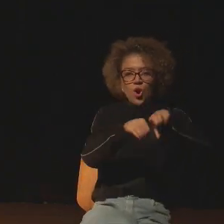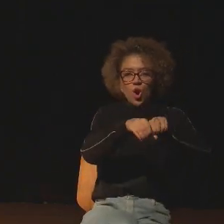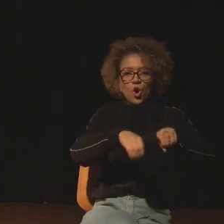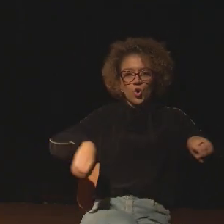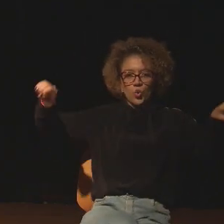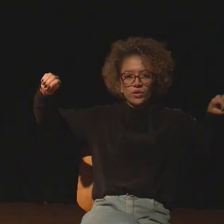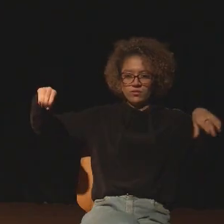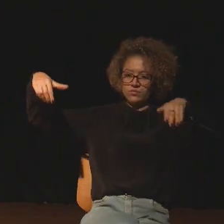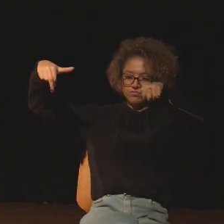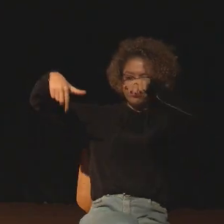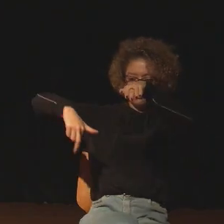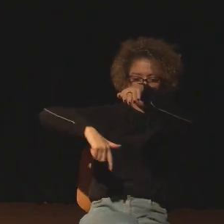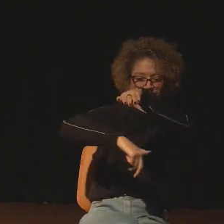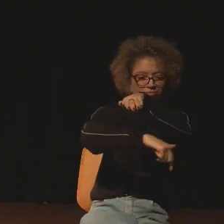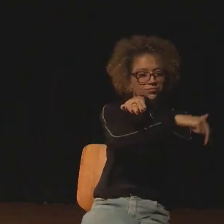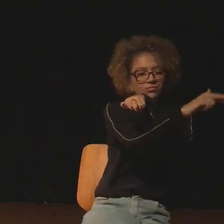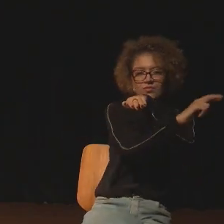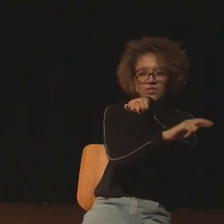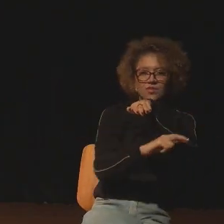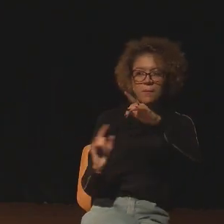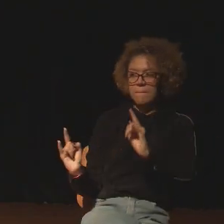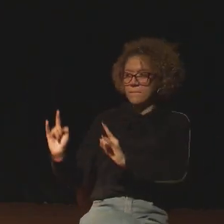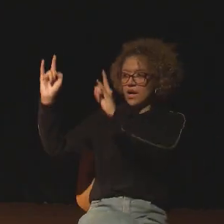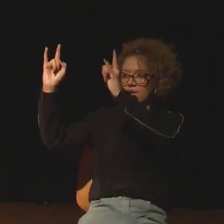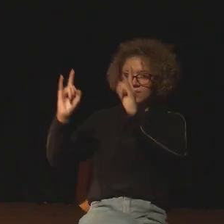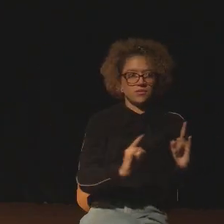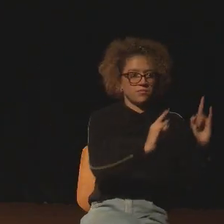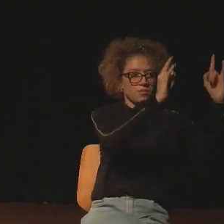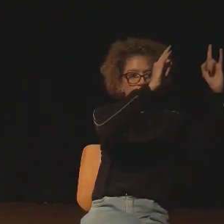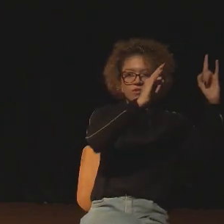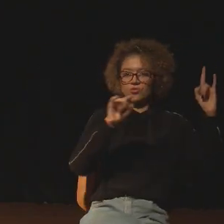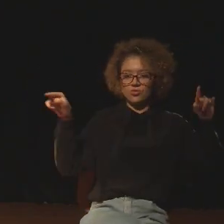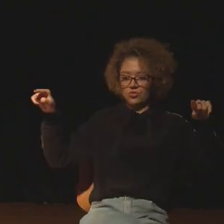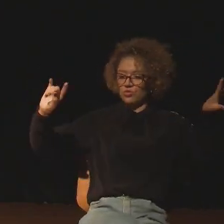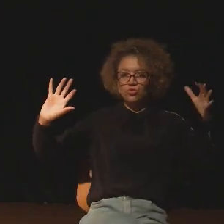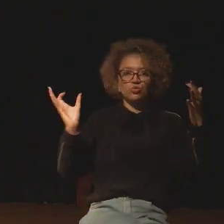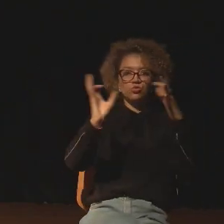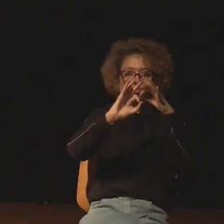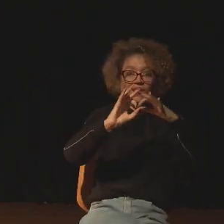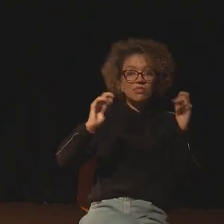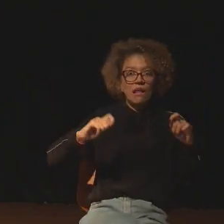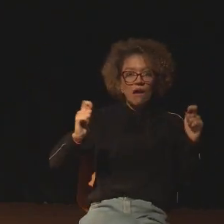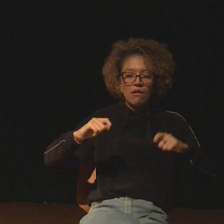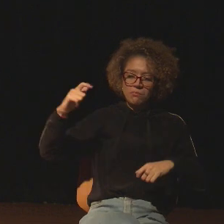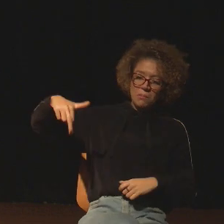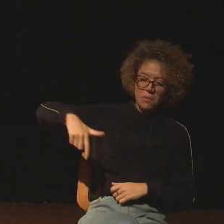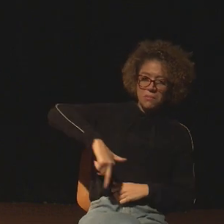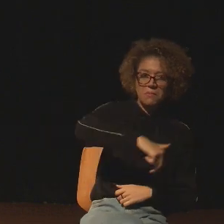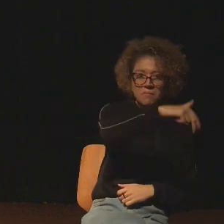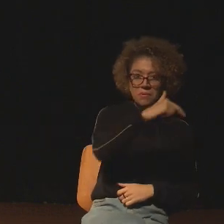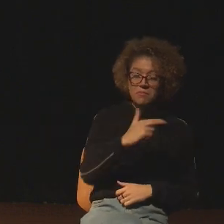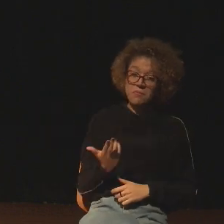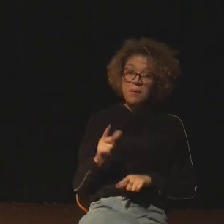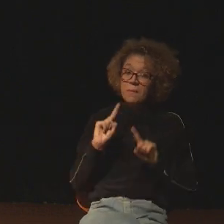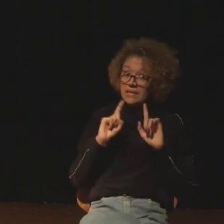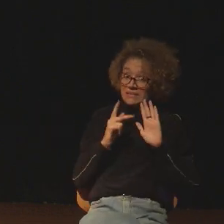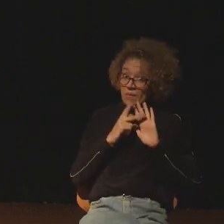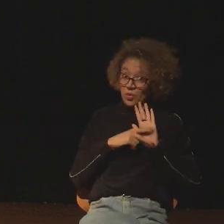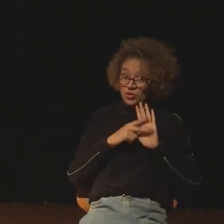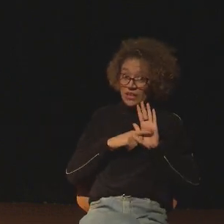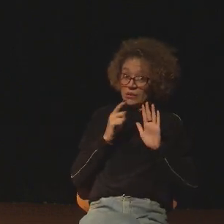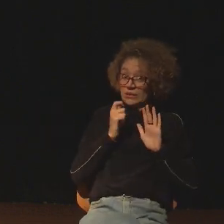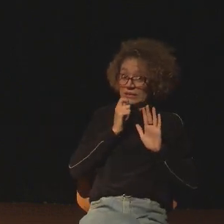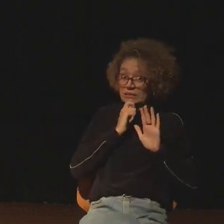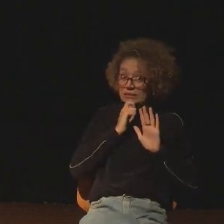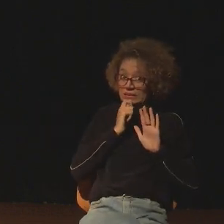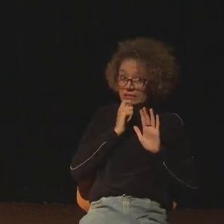efetivamente se conectem e virem um único, um museu integrado fisicamente. E esse projeto é um que a gente